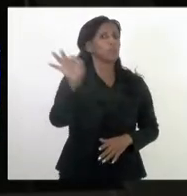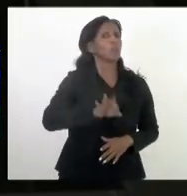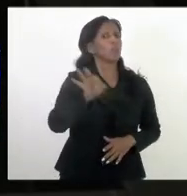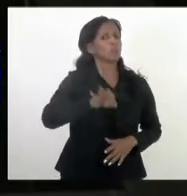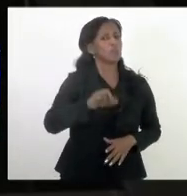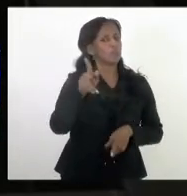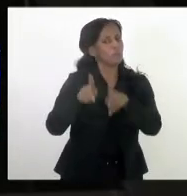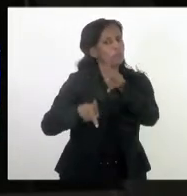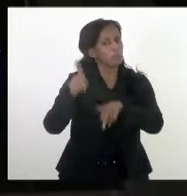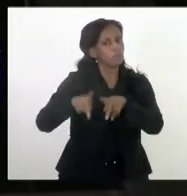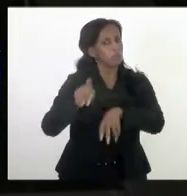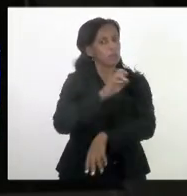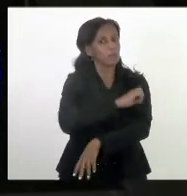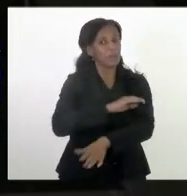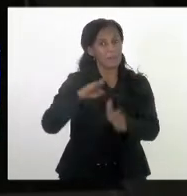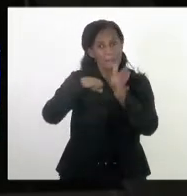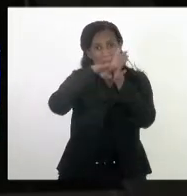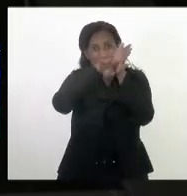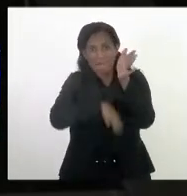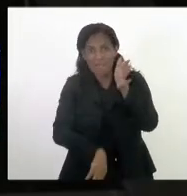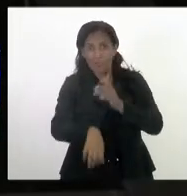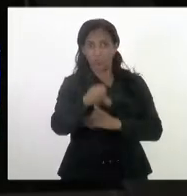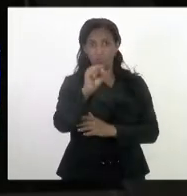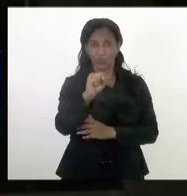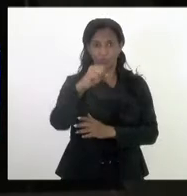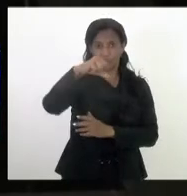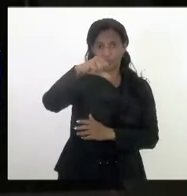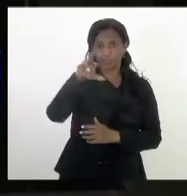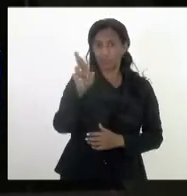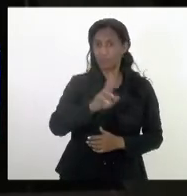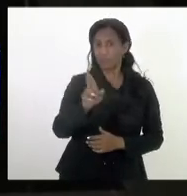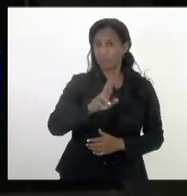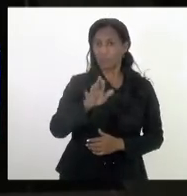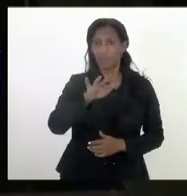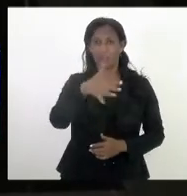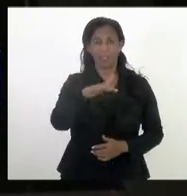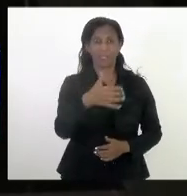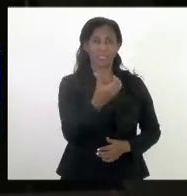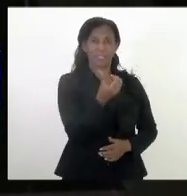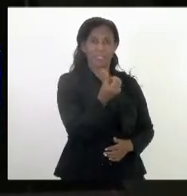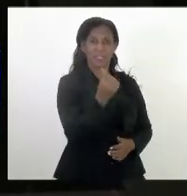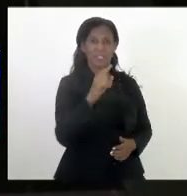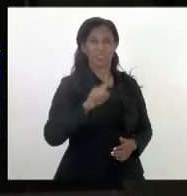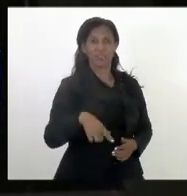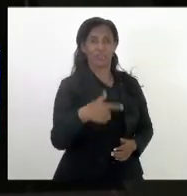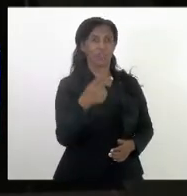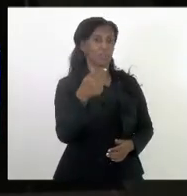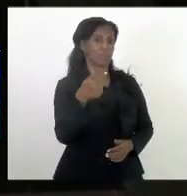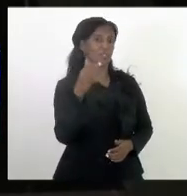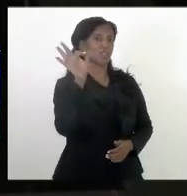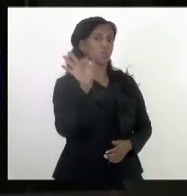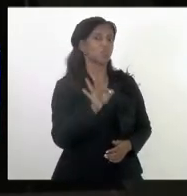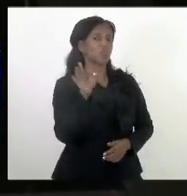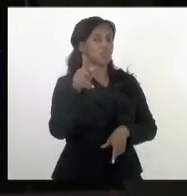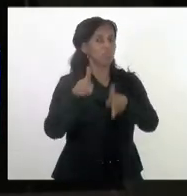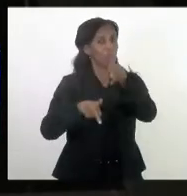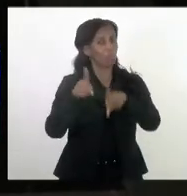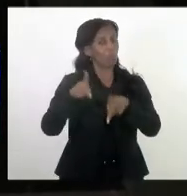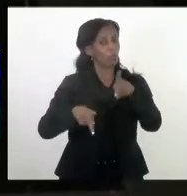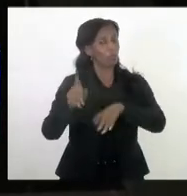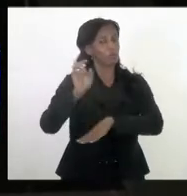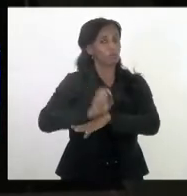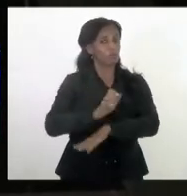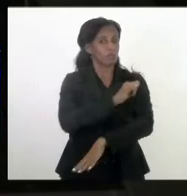Janeiro. E com menos de R$ 89, são cerca de 6,7% da população do Rio de